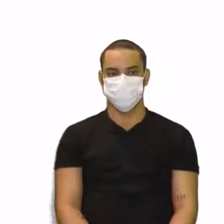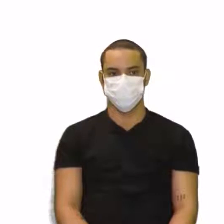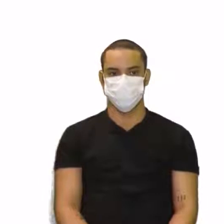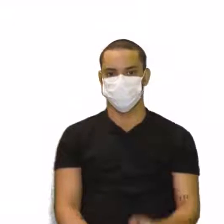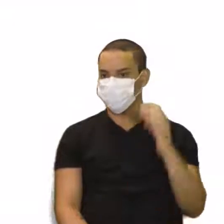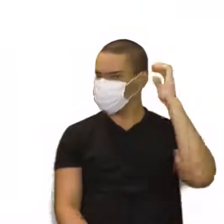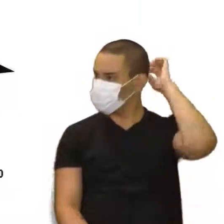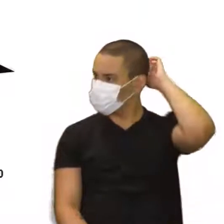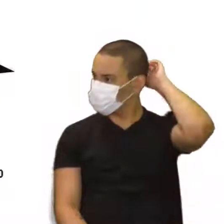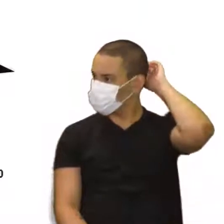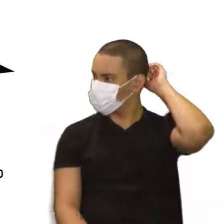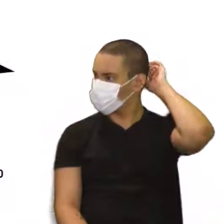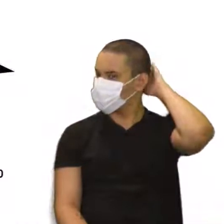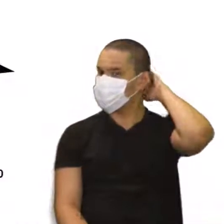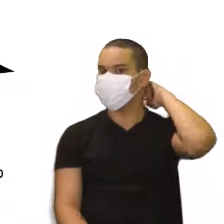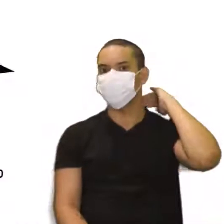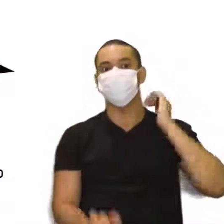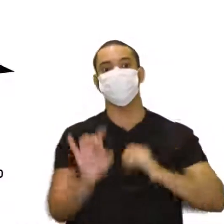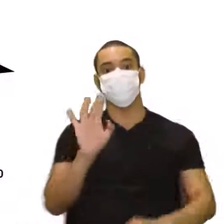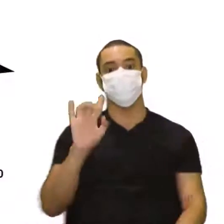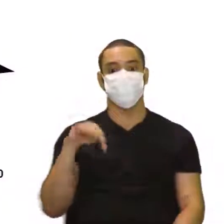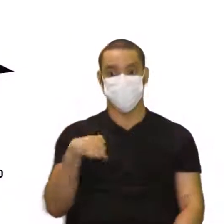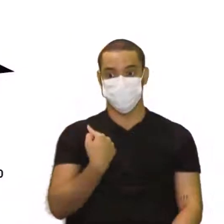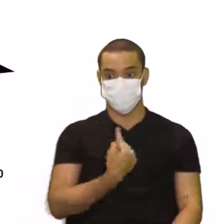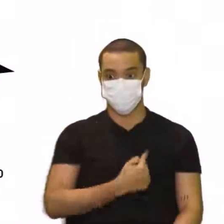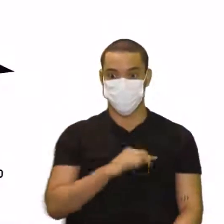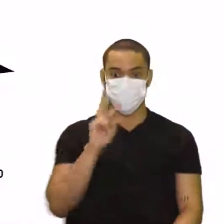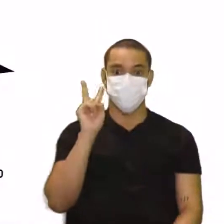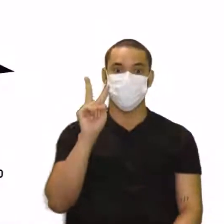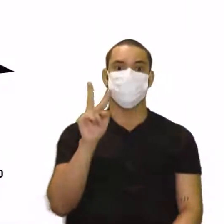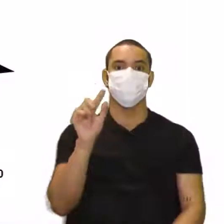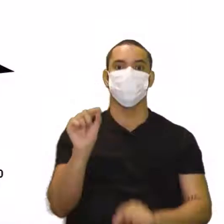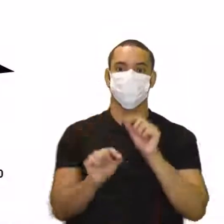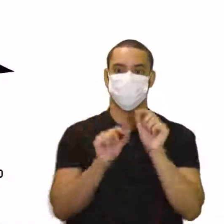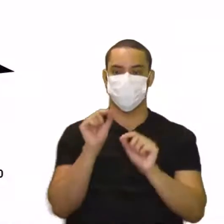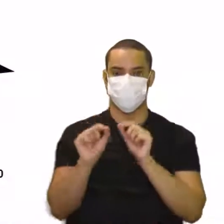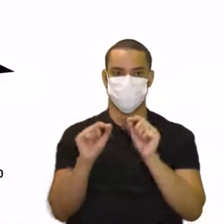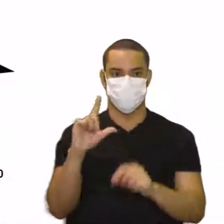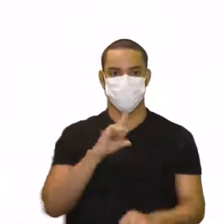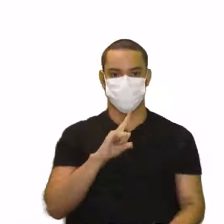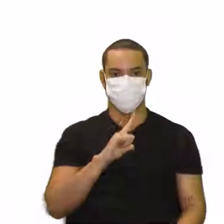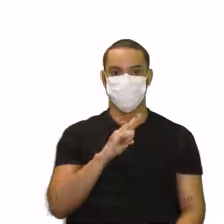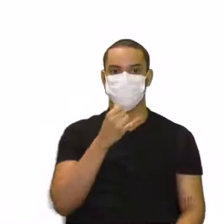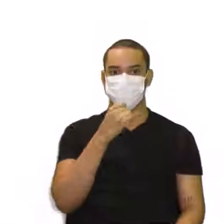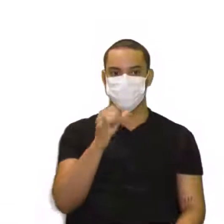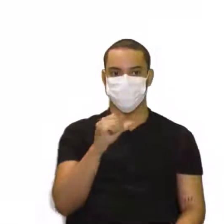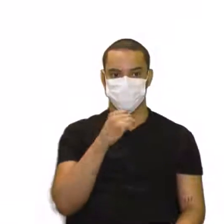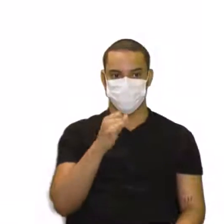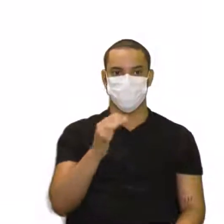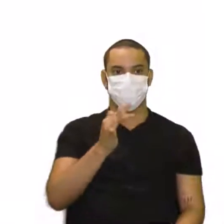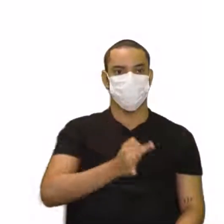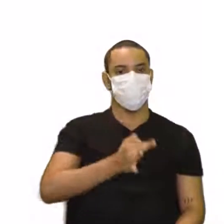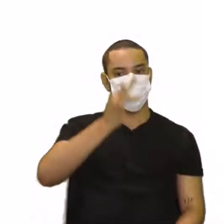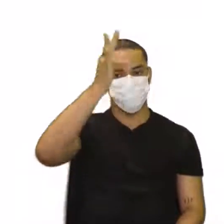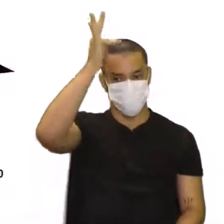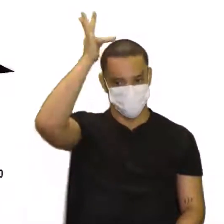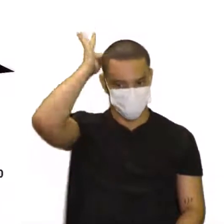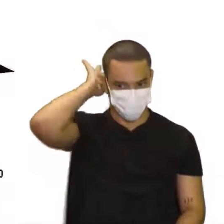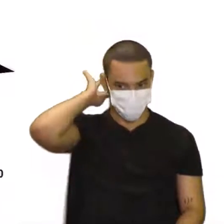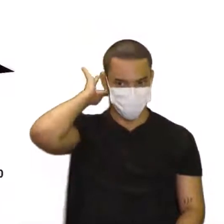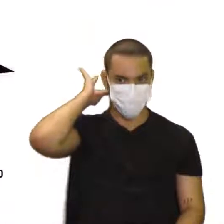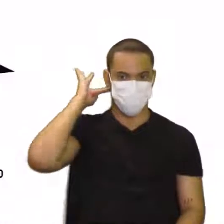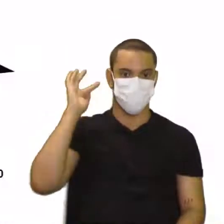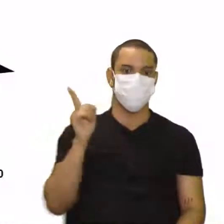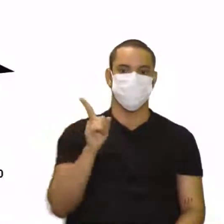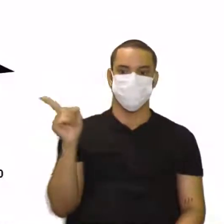olha só para a gente dar uma olhada, nós temos as correntes de Foucault,